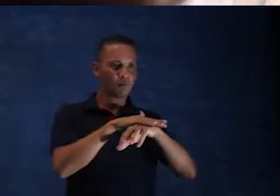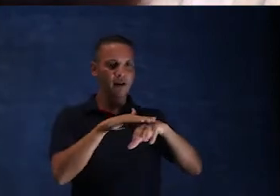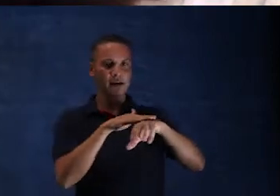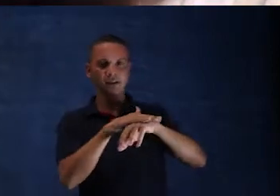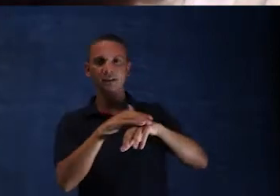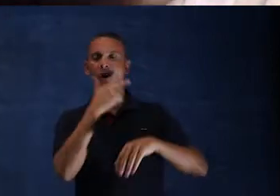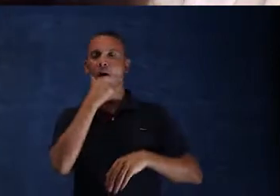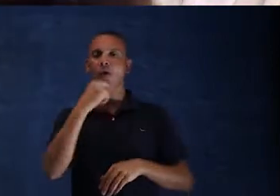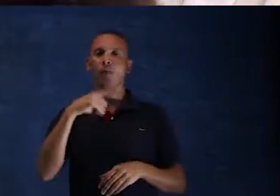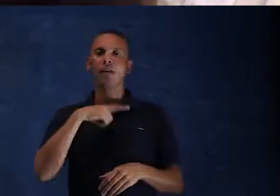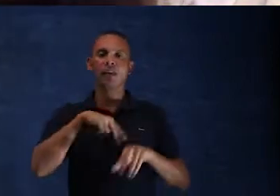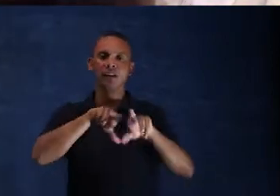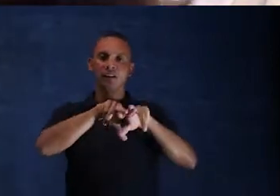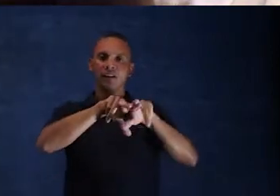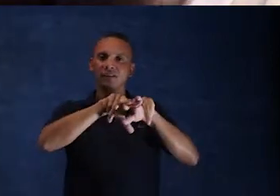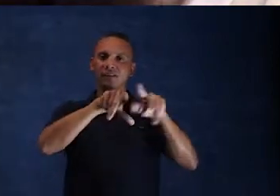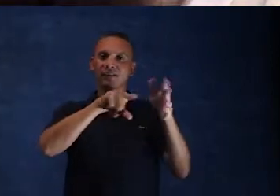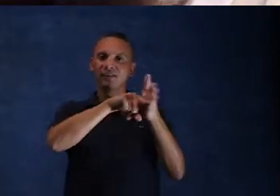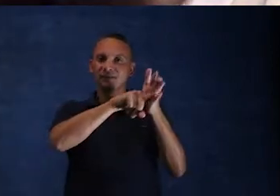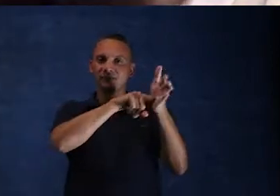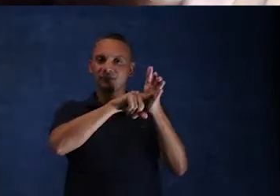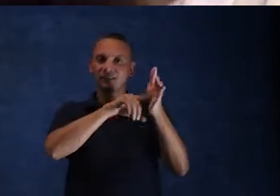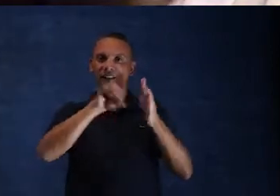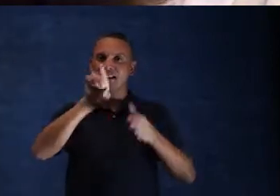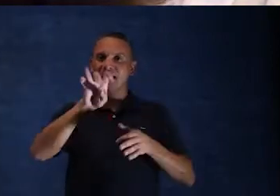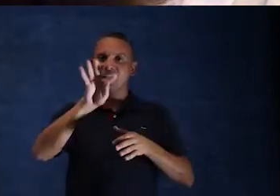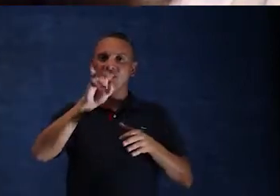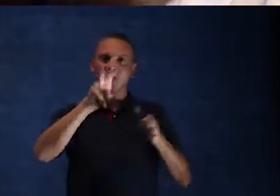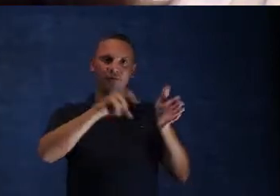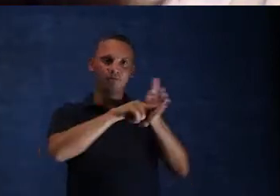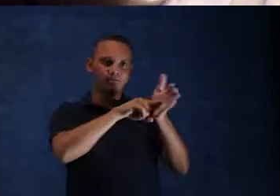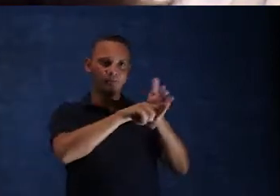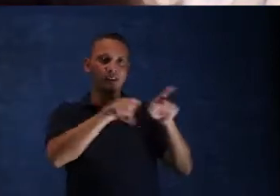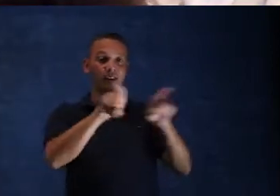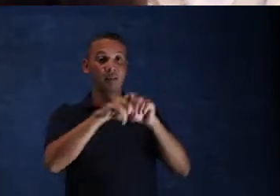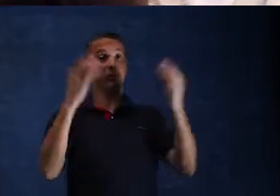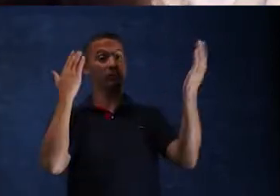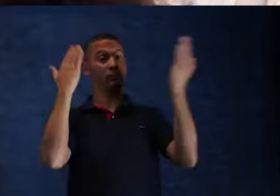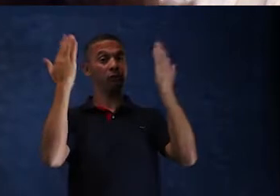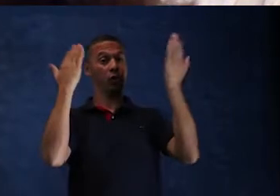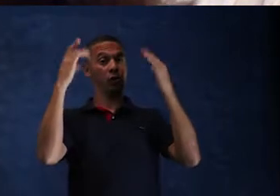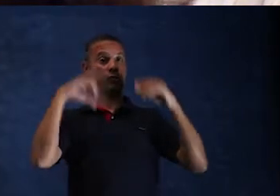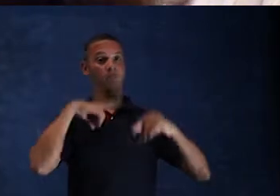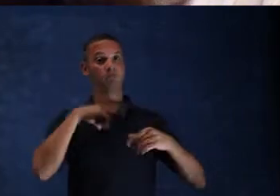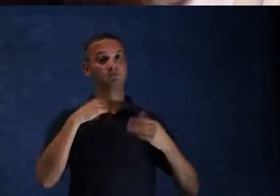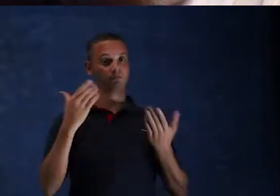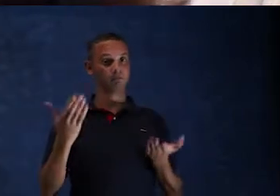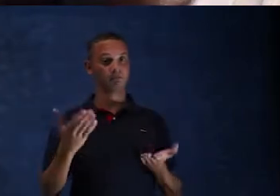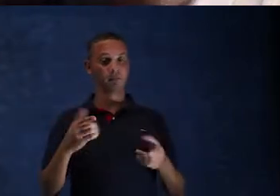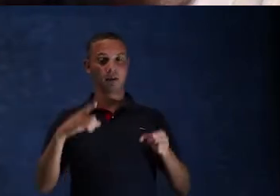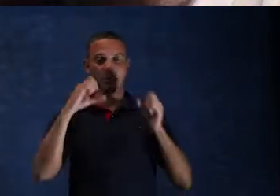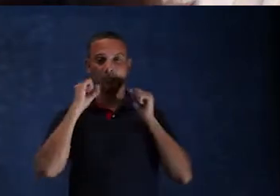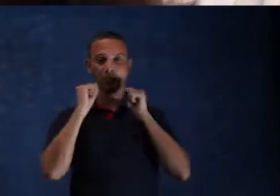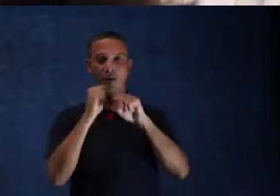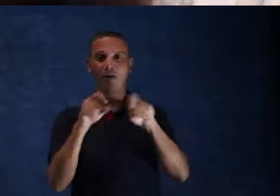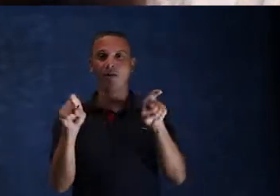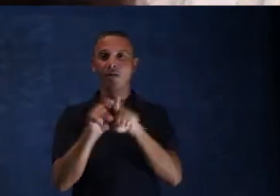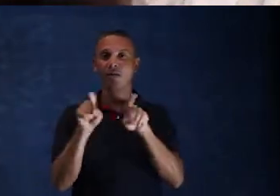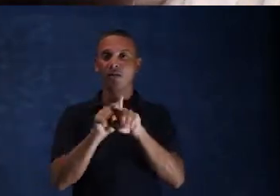que é um inquiridor, sei lá, que é também um detetive, mas que é também um psicólogo. Então, tem essa capacidade de